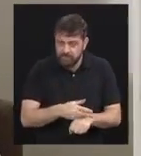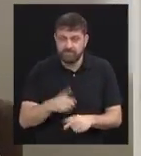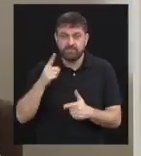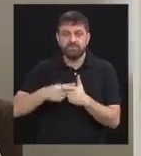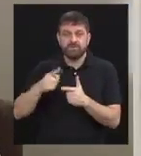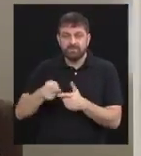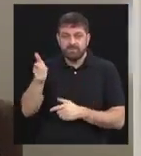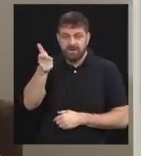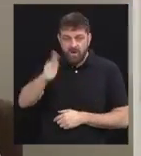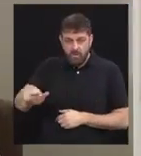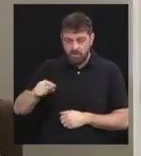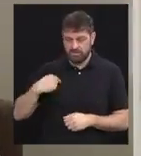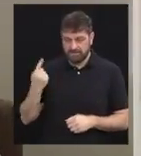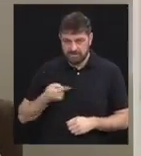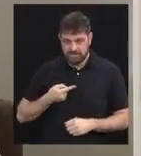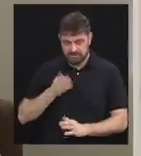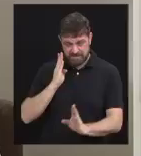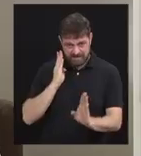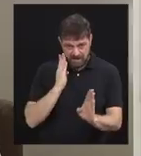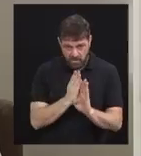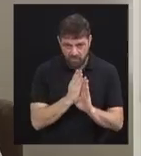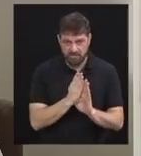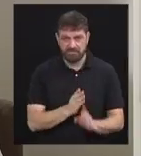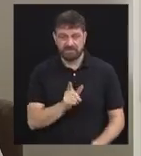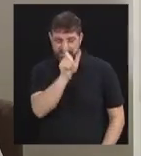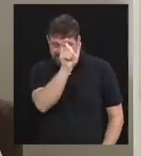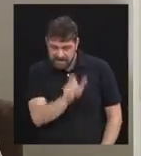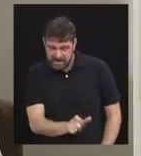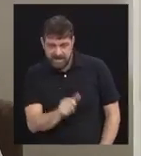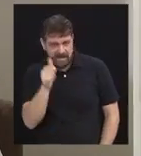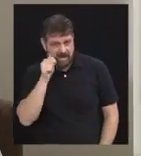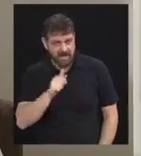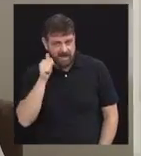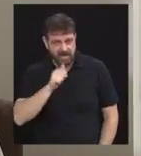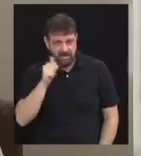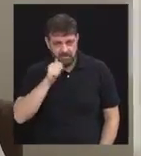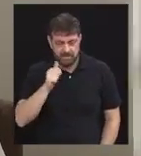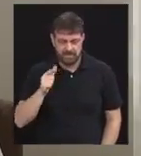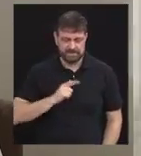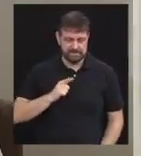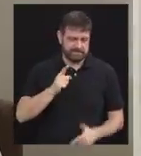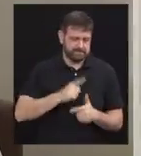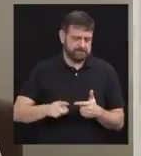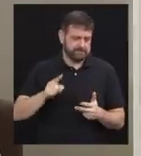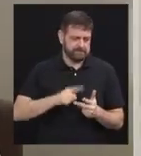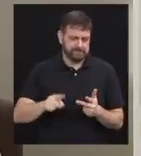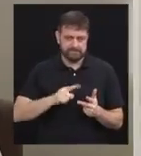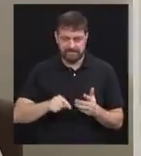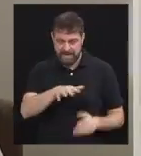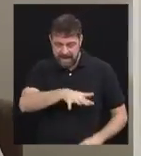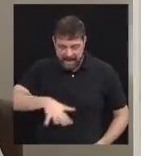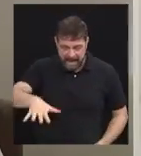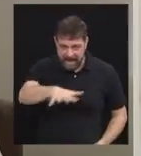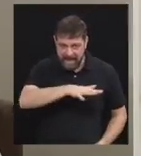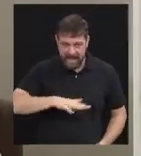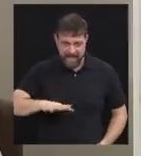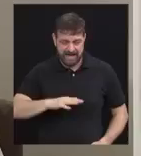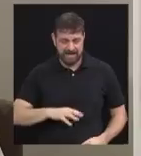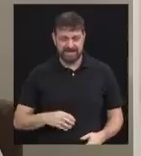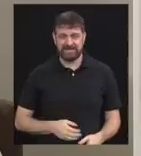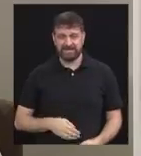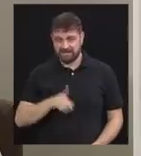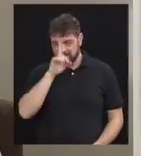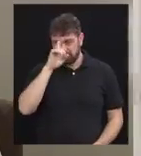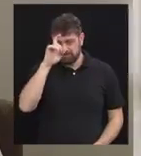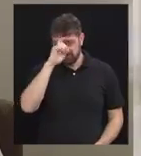problema é que nós fazemos o diagnóstico precoce, mas devido aos problemas na saúde pública, nós temos